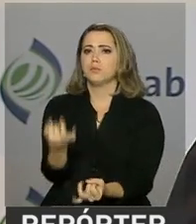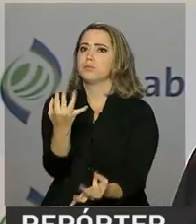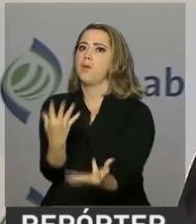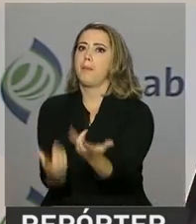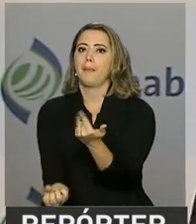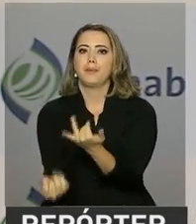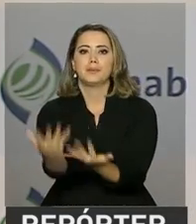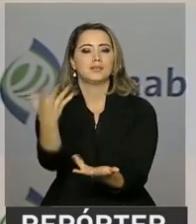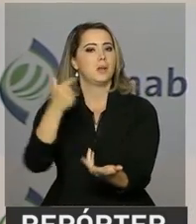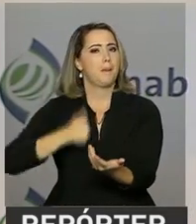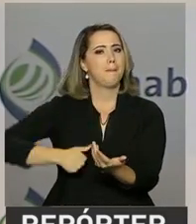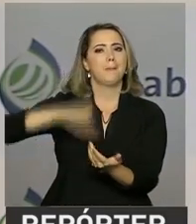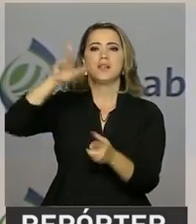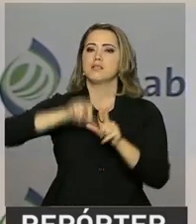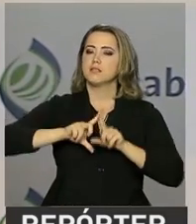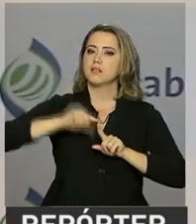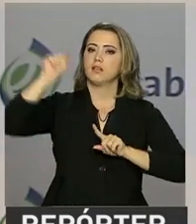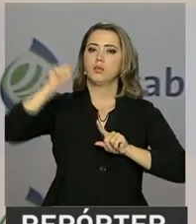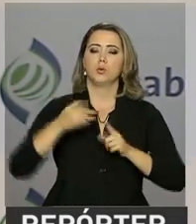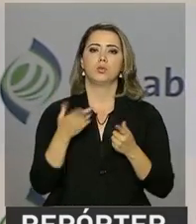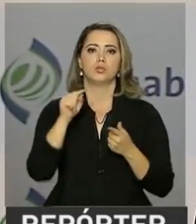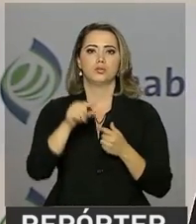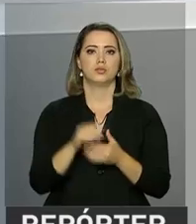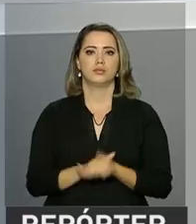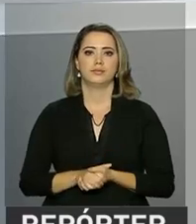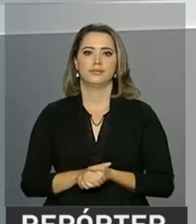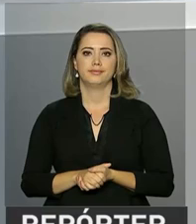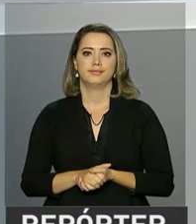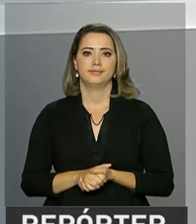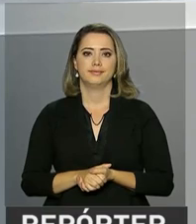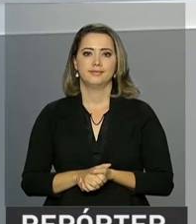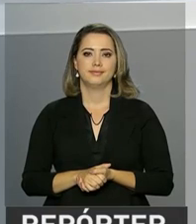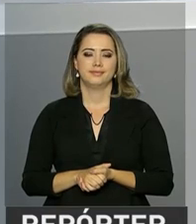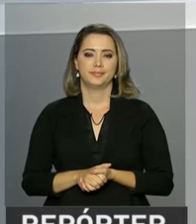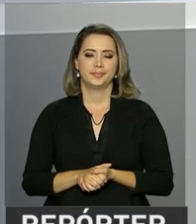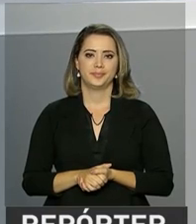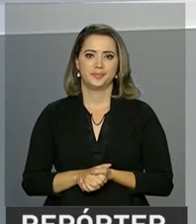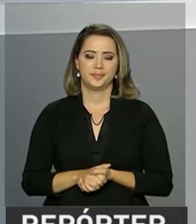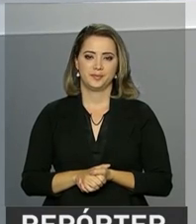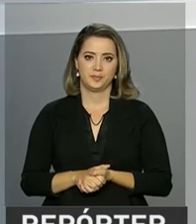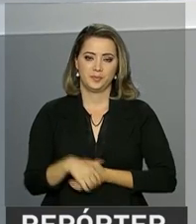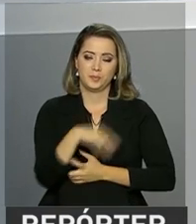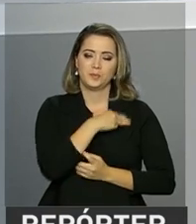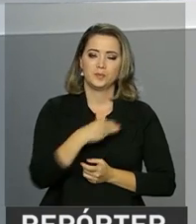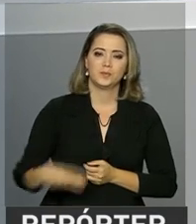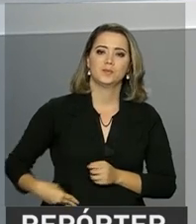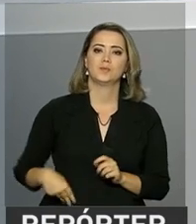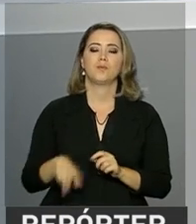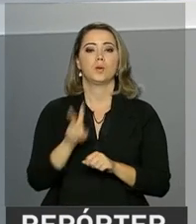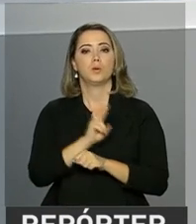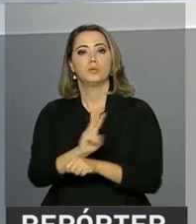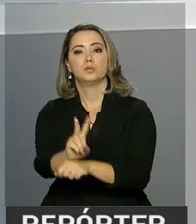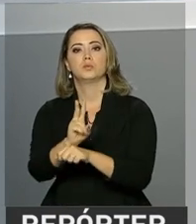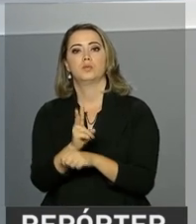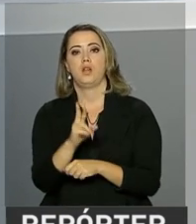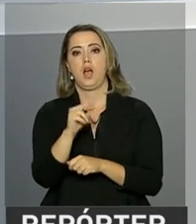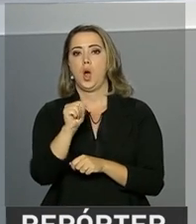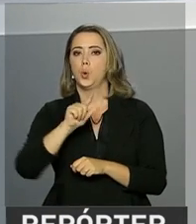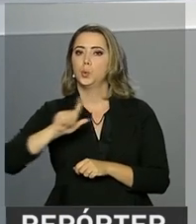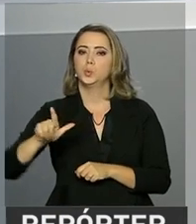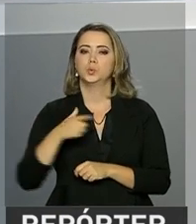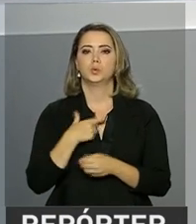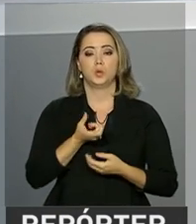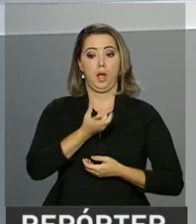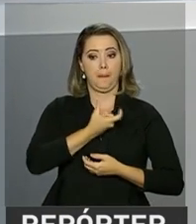próxima safra vai superar e muito o ministro da Defesa Raul entregou hoje a